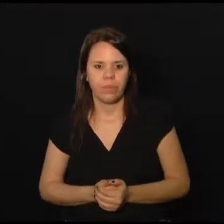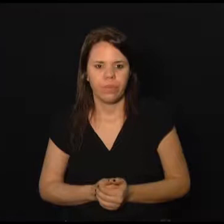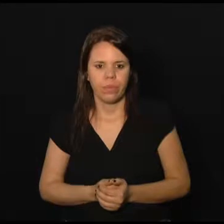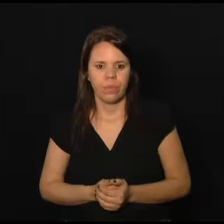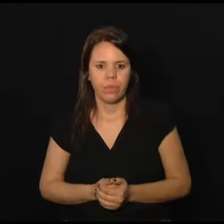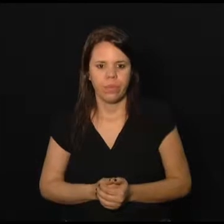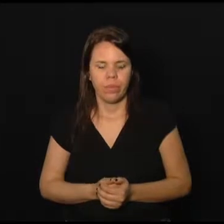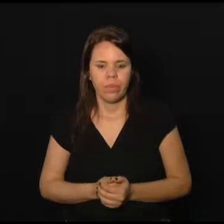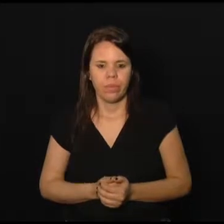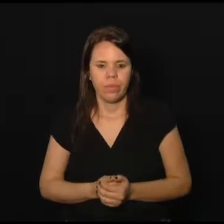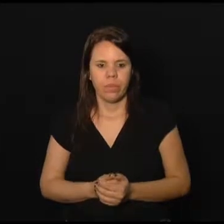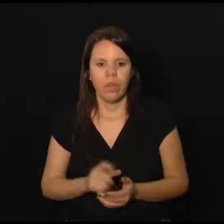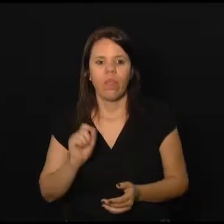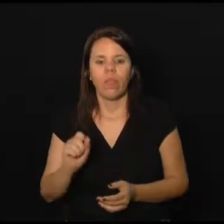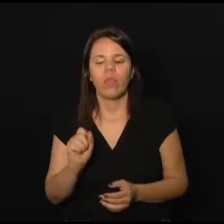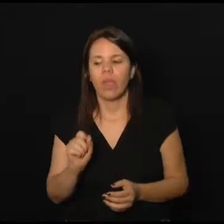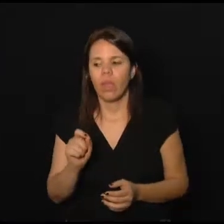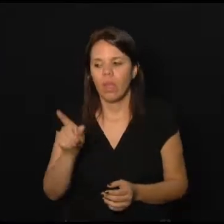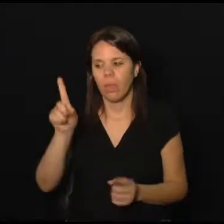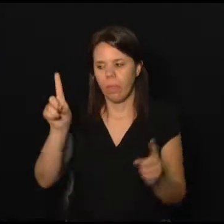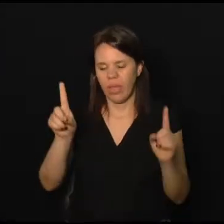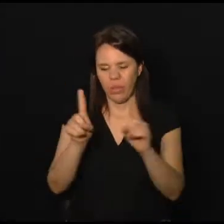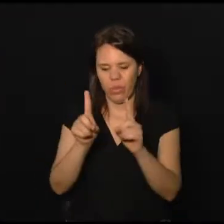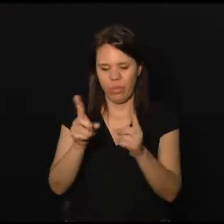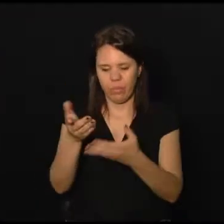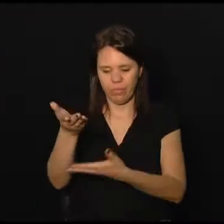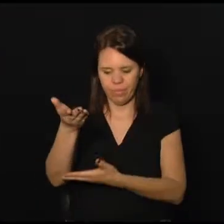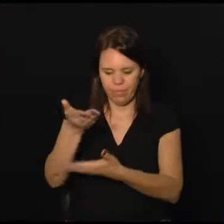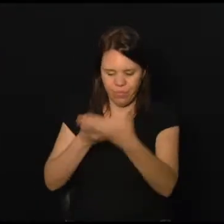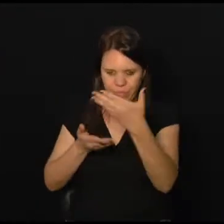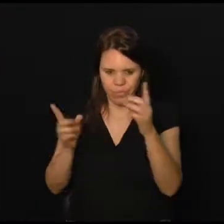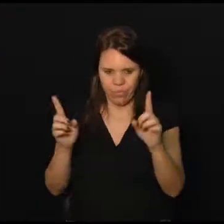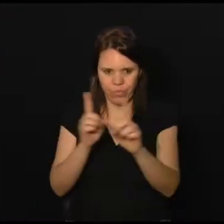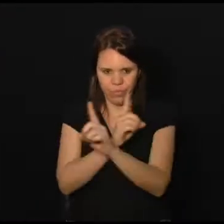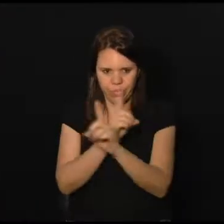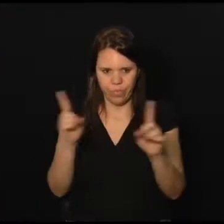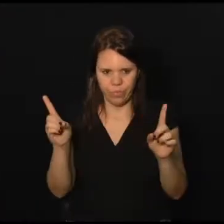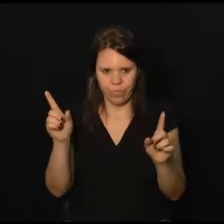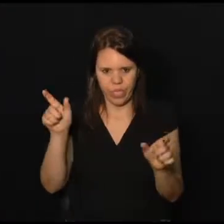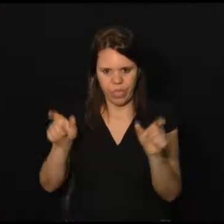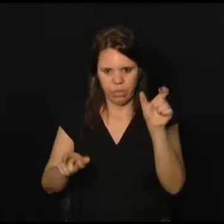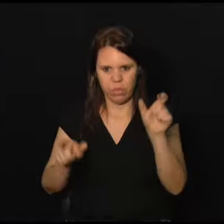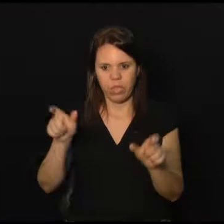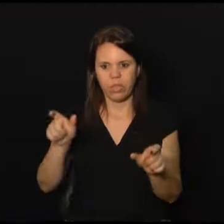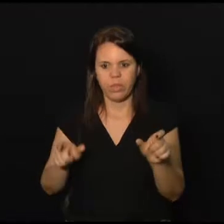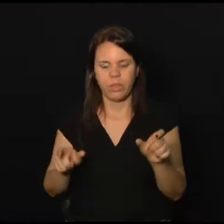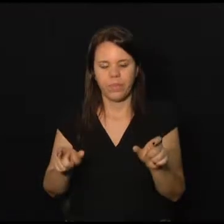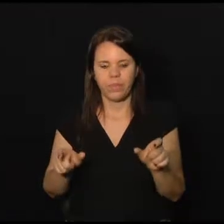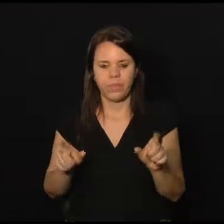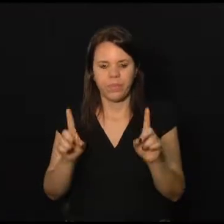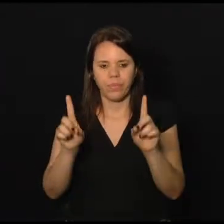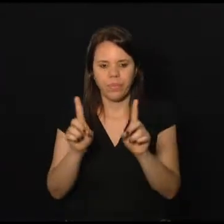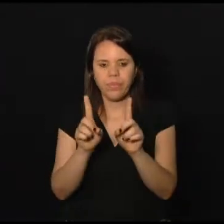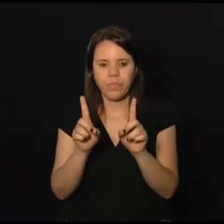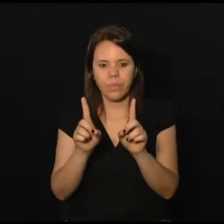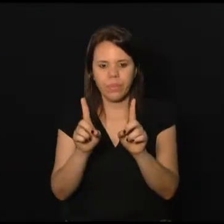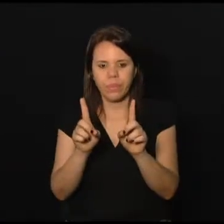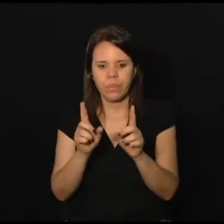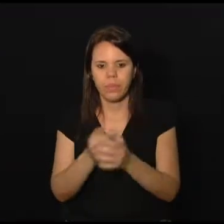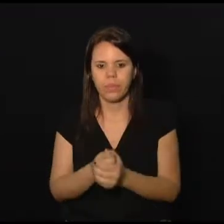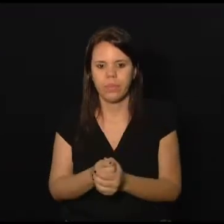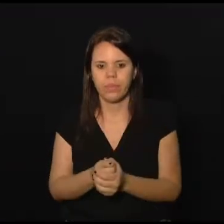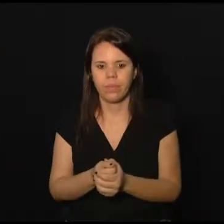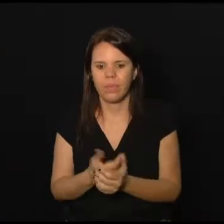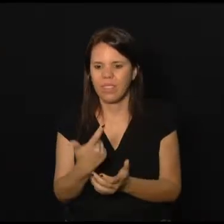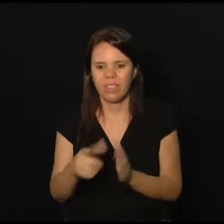relação ao próximo. Então, quando ele está se relacionando com outras pessoas, ele não tem, ele pede a